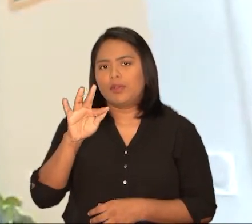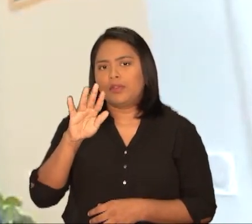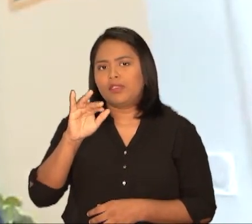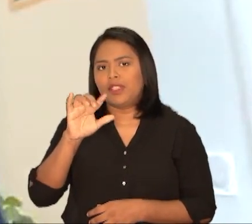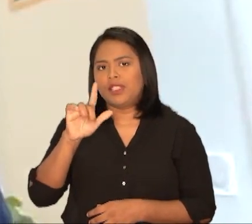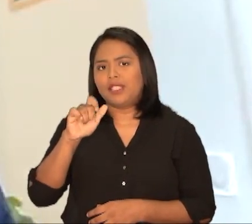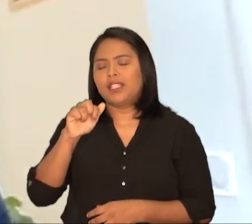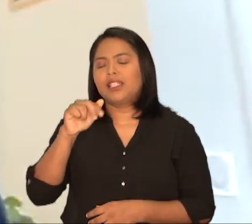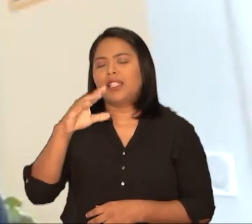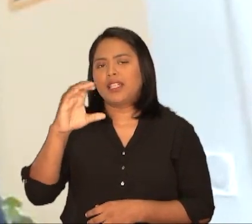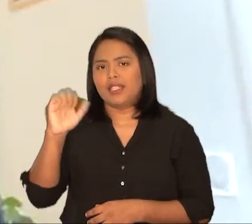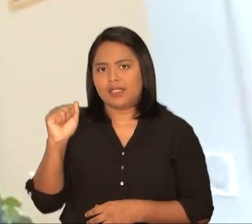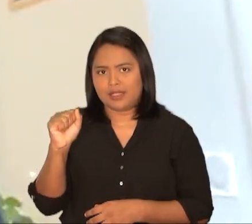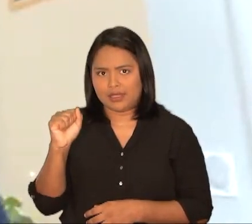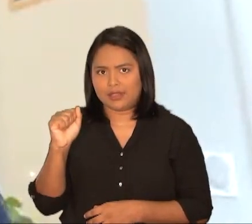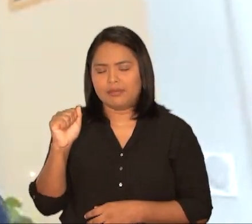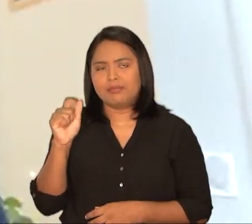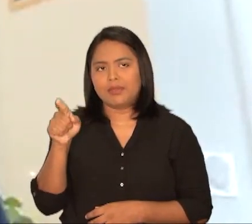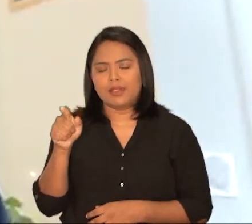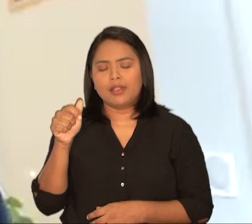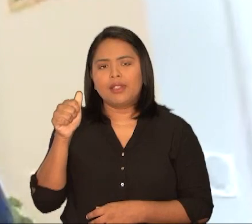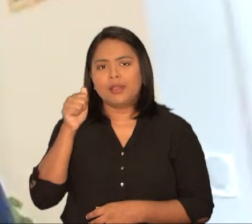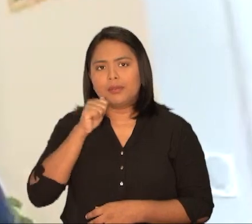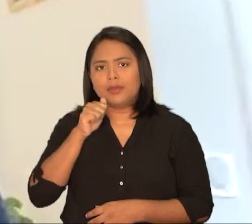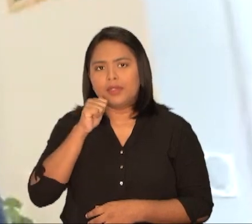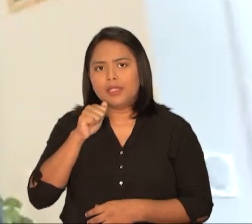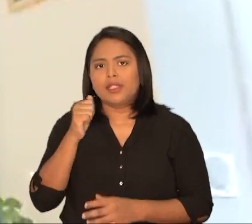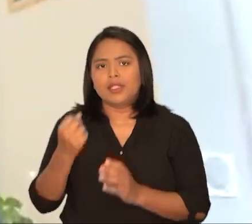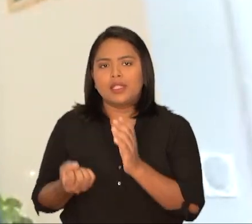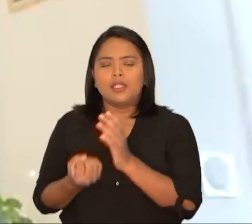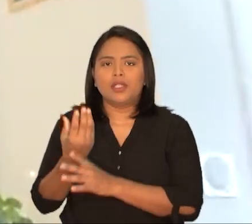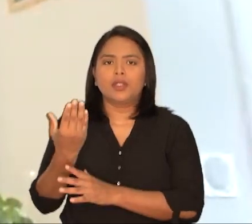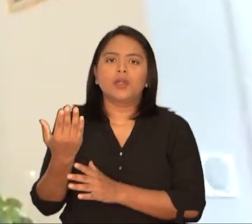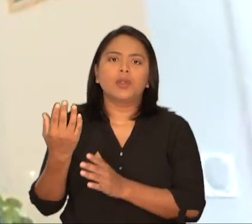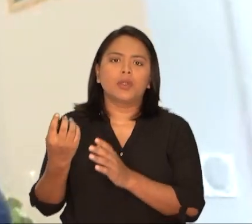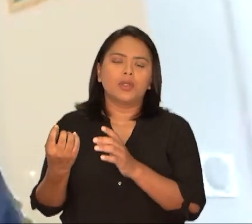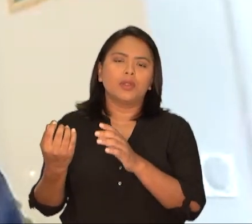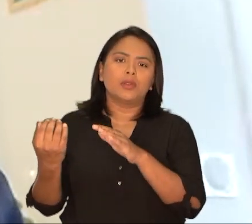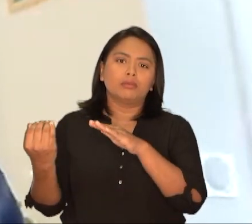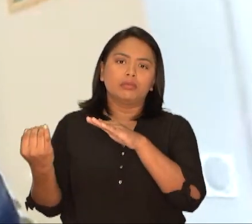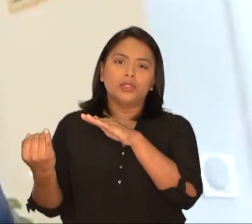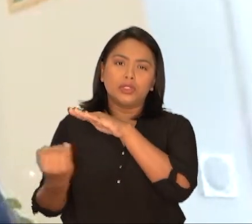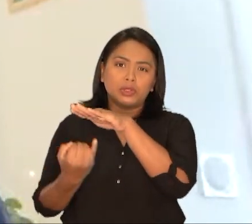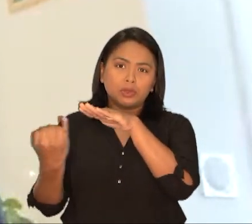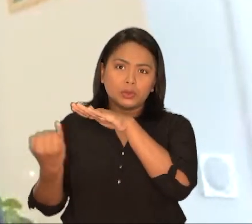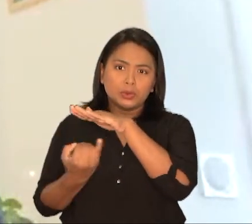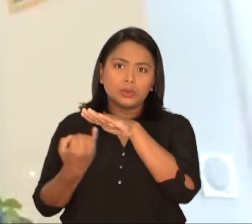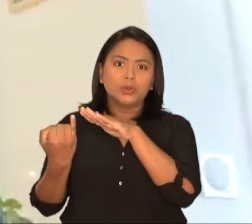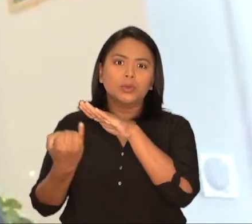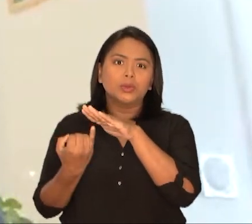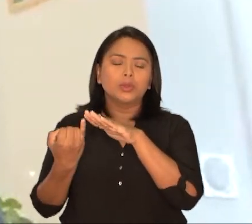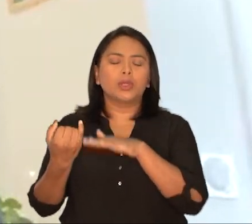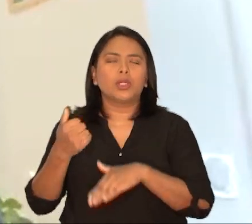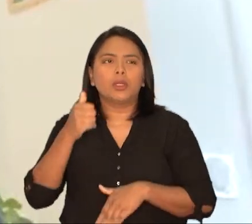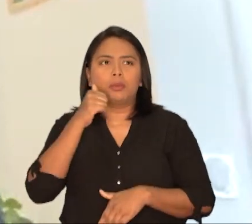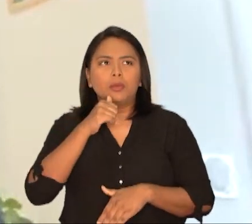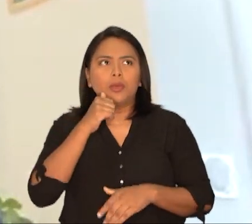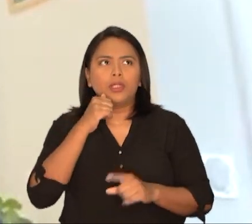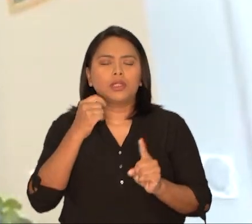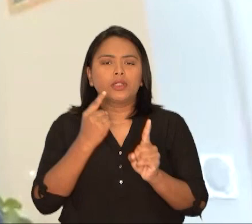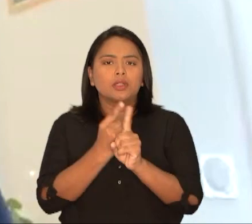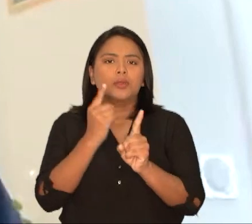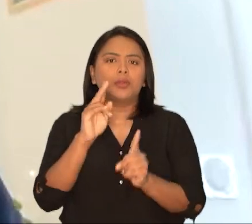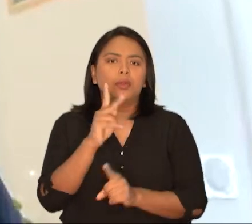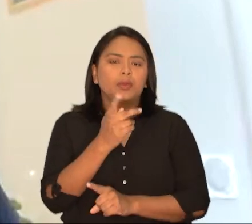associação, veio logo após a separação dela. Logo que o filho dela foi diagnosticado com a hemofilia e